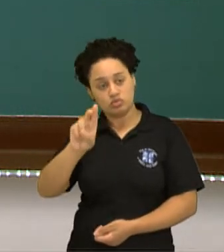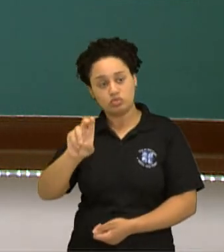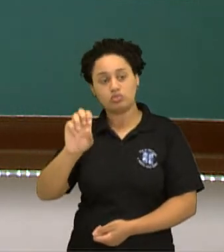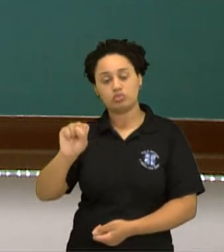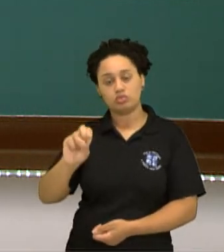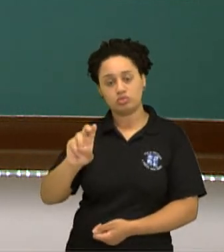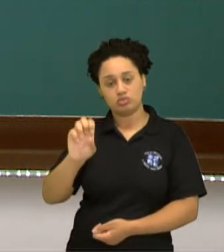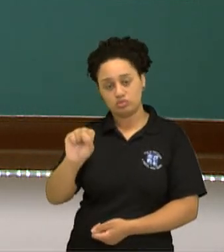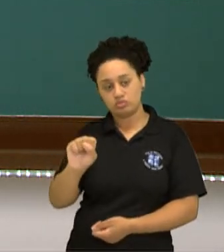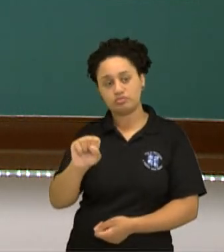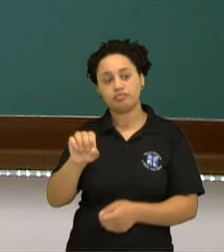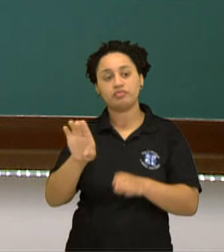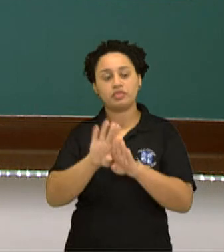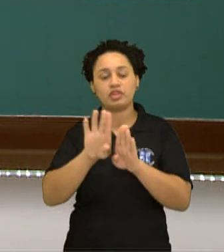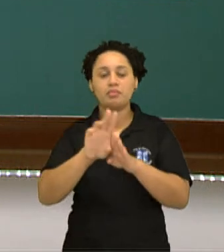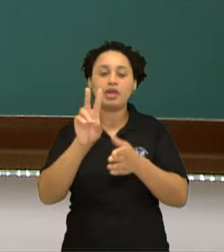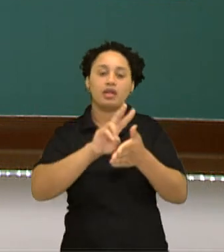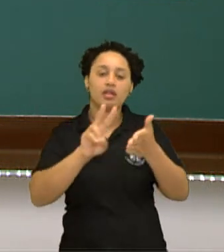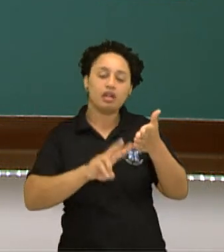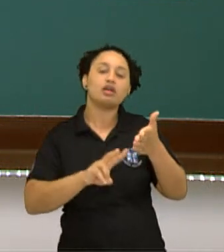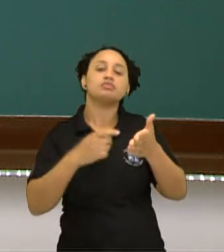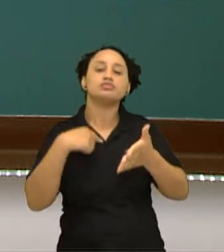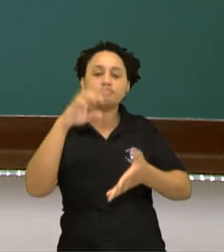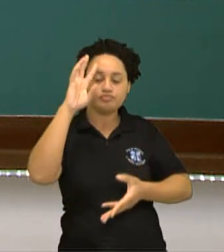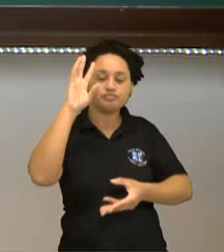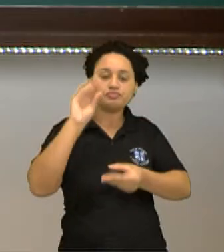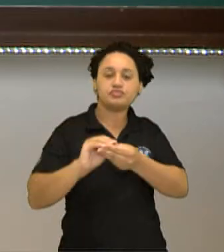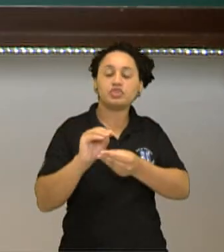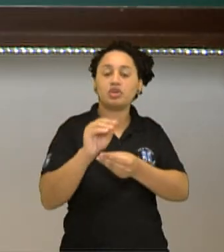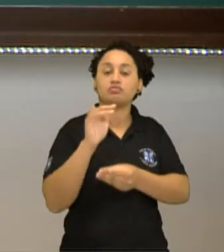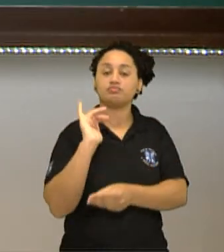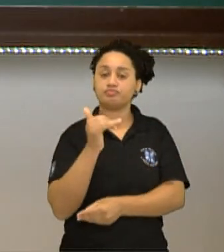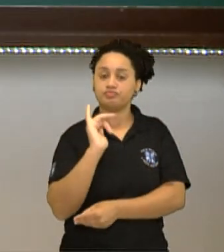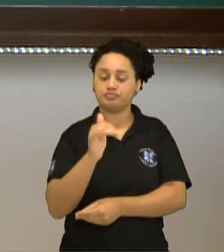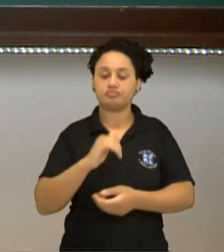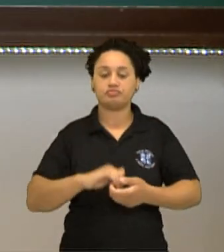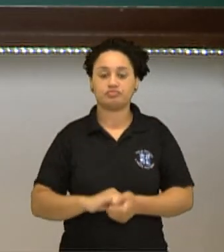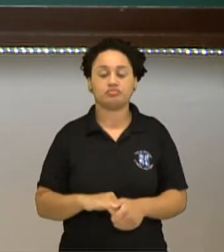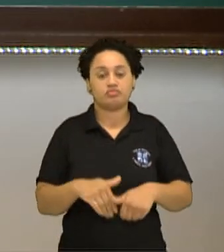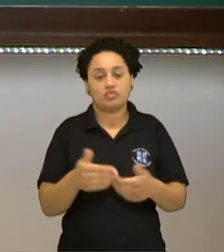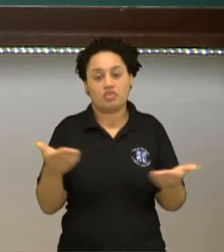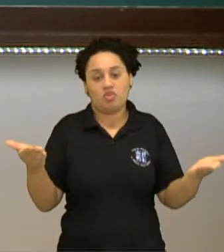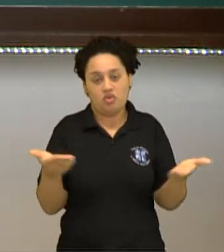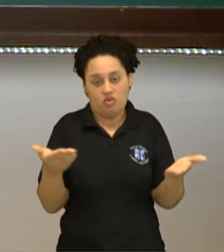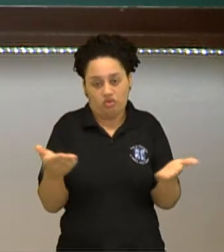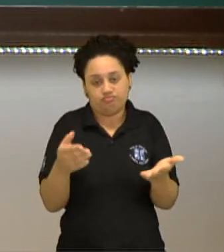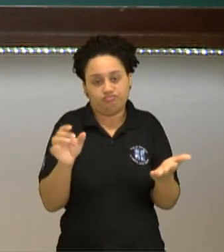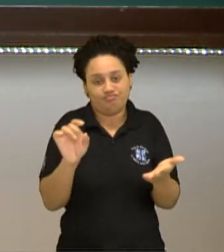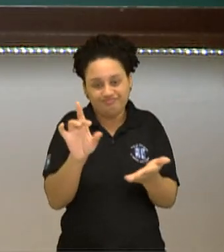e interpretamos um relato. Bien, por hoy es eso,